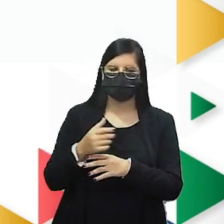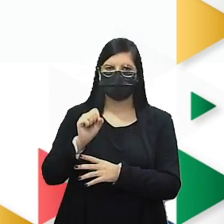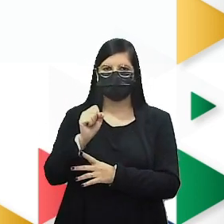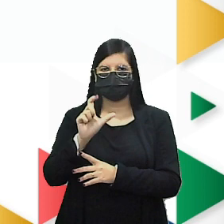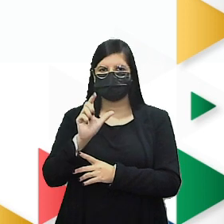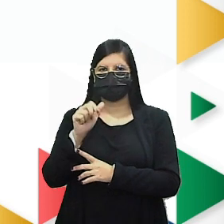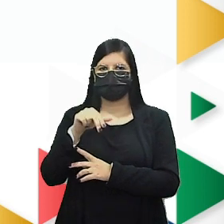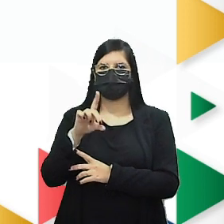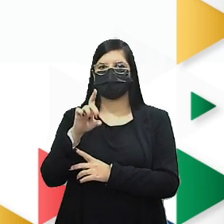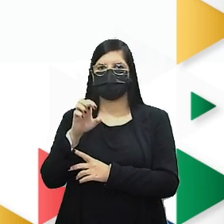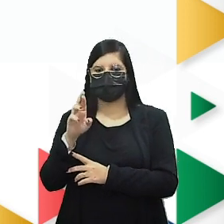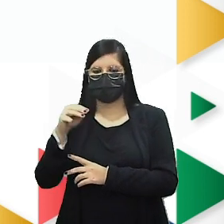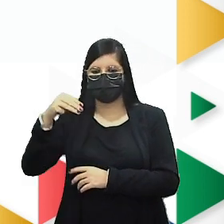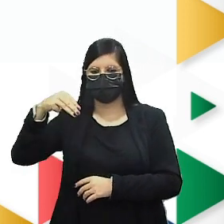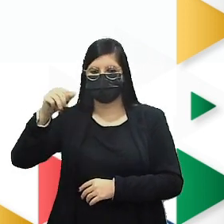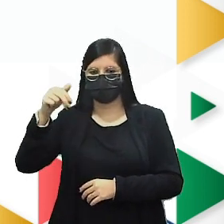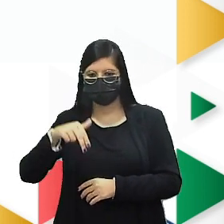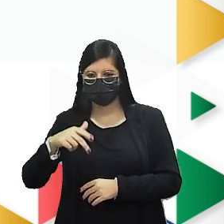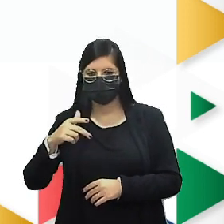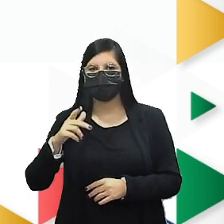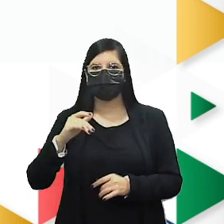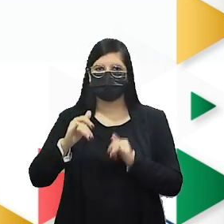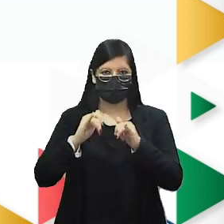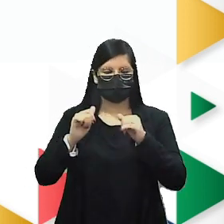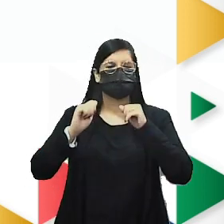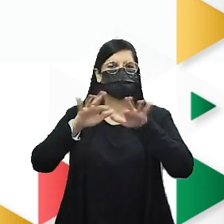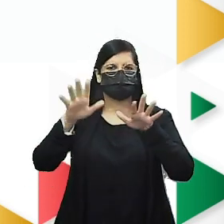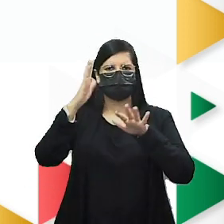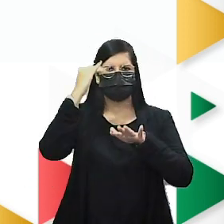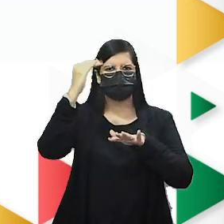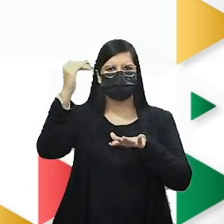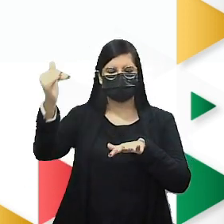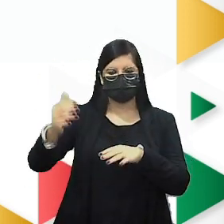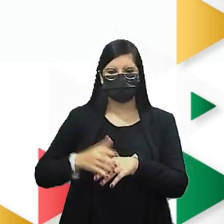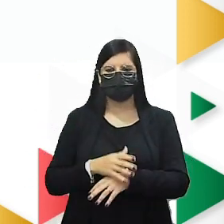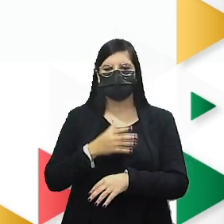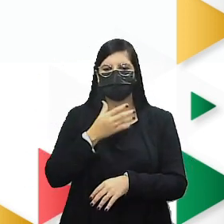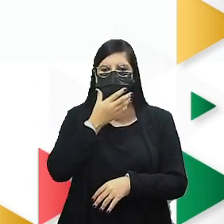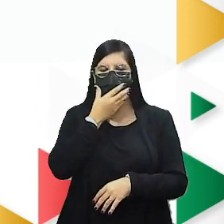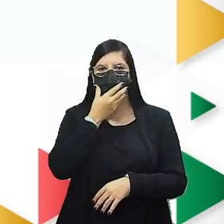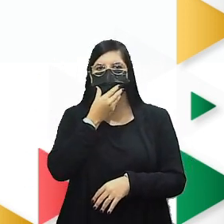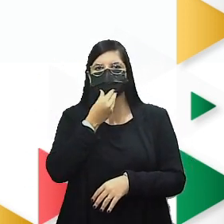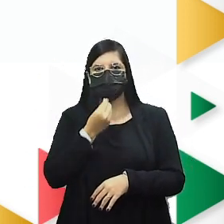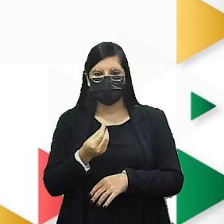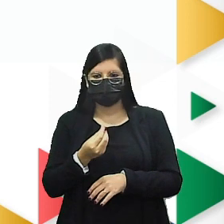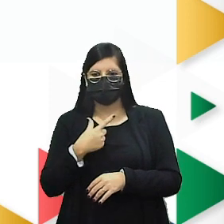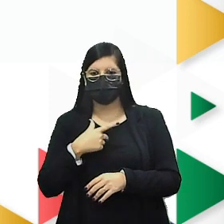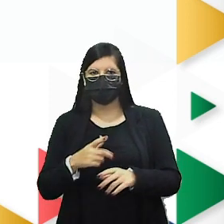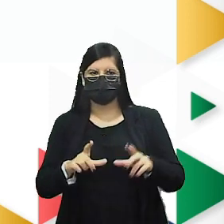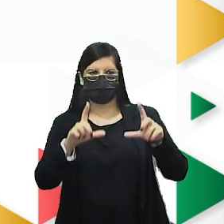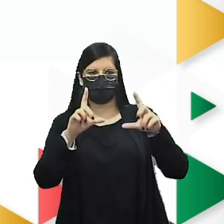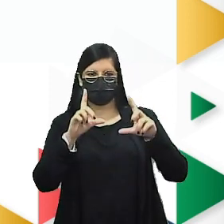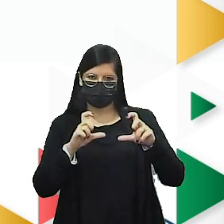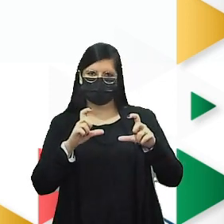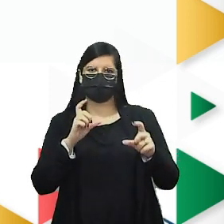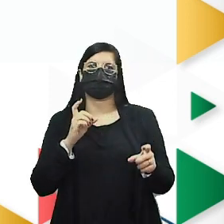Landman, que faz muito sucesso ainda na internet, que é a história do homem que invade a fotografia, e do Grito, que fez muito sucesso no filme.